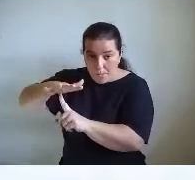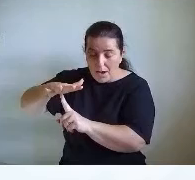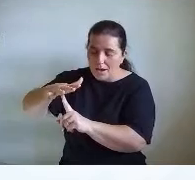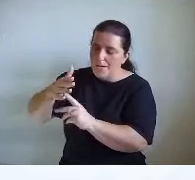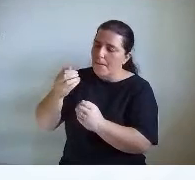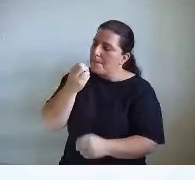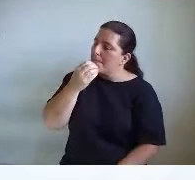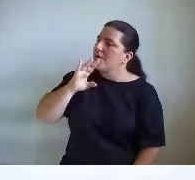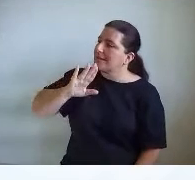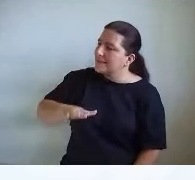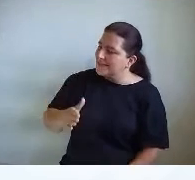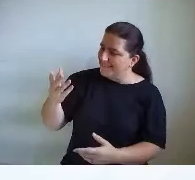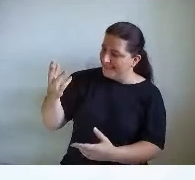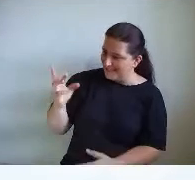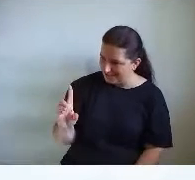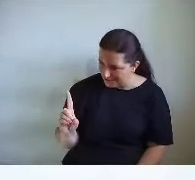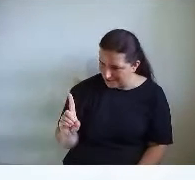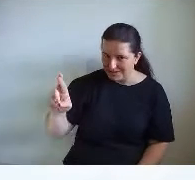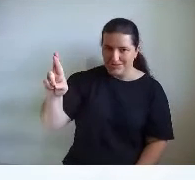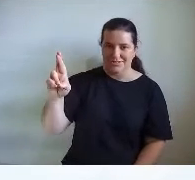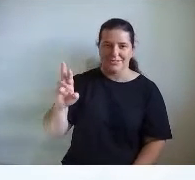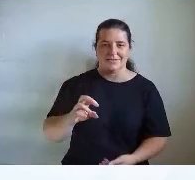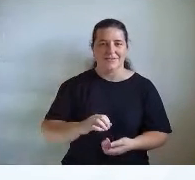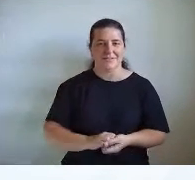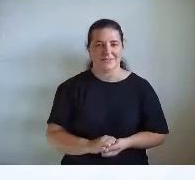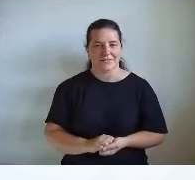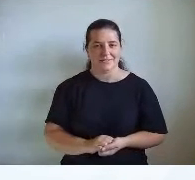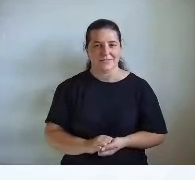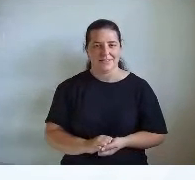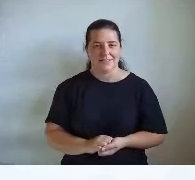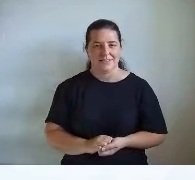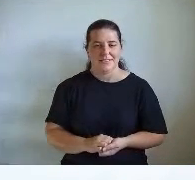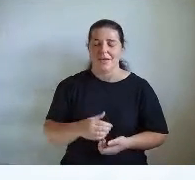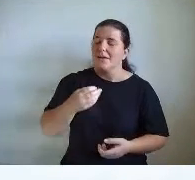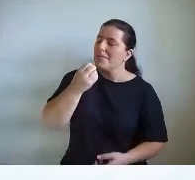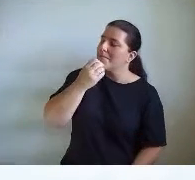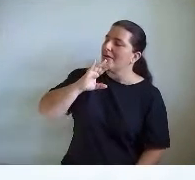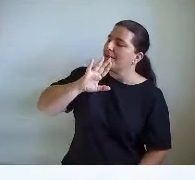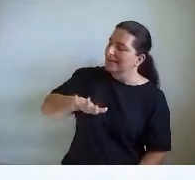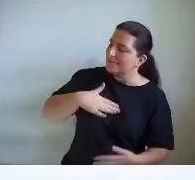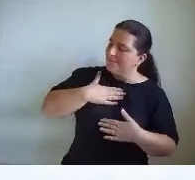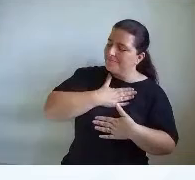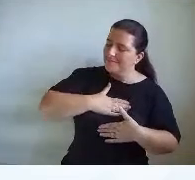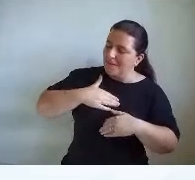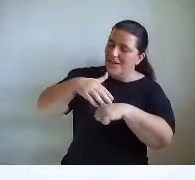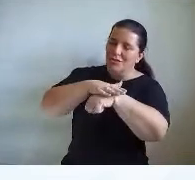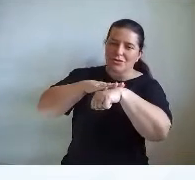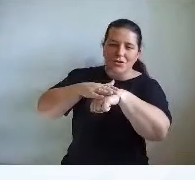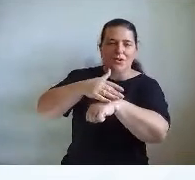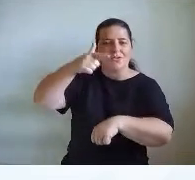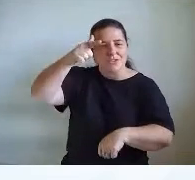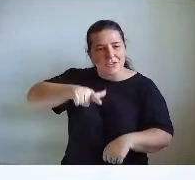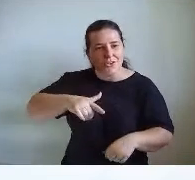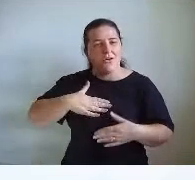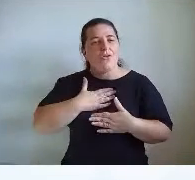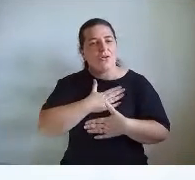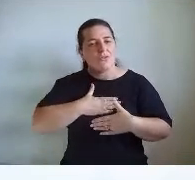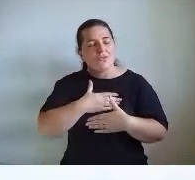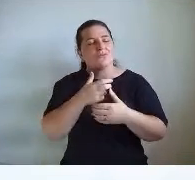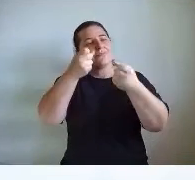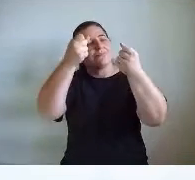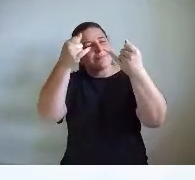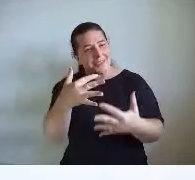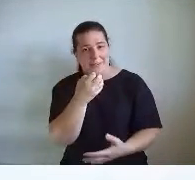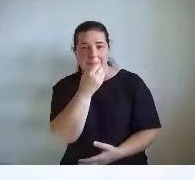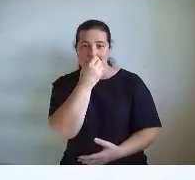está? Boa tarde, Gilson. Um prazer conversar com você novamente. Gostaria de dizer que estou